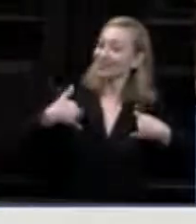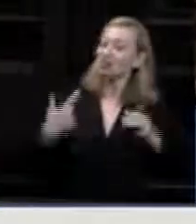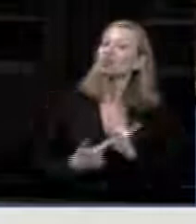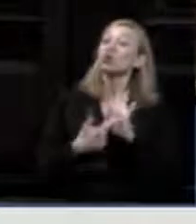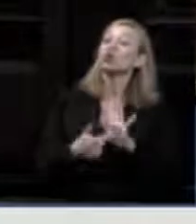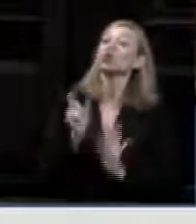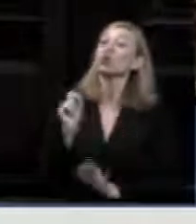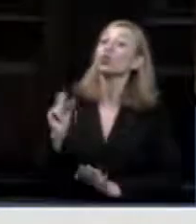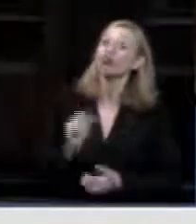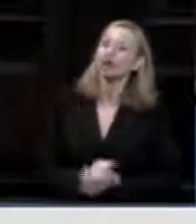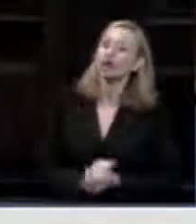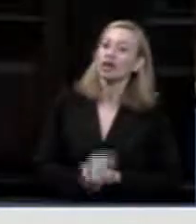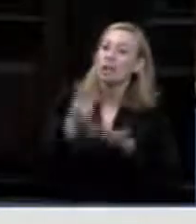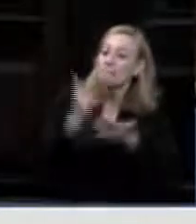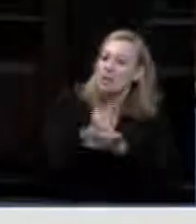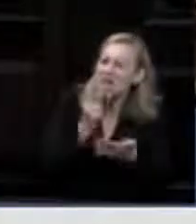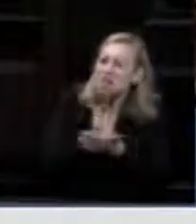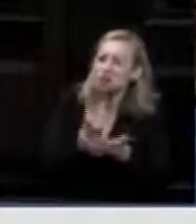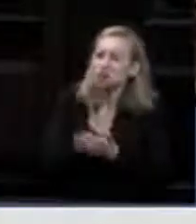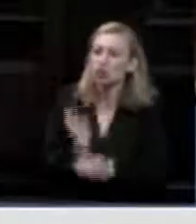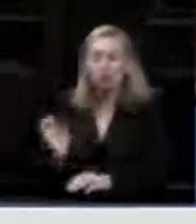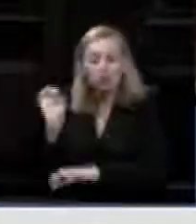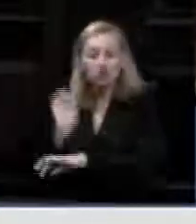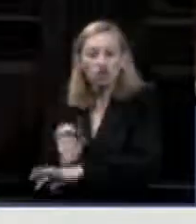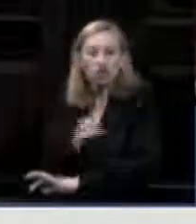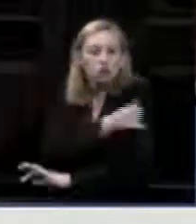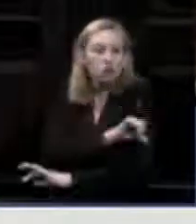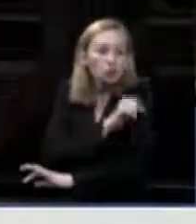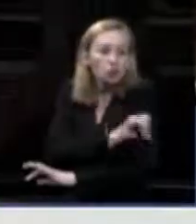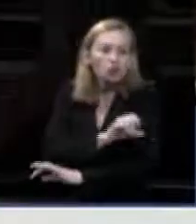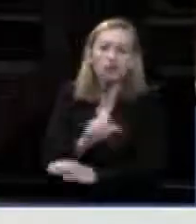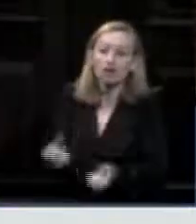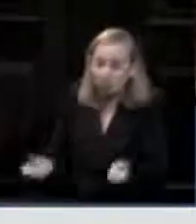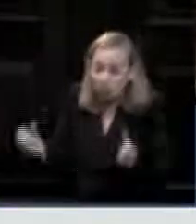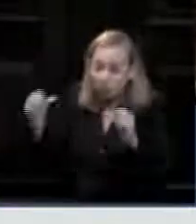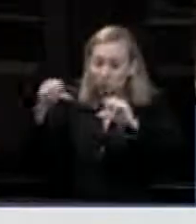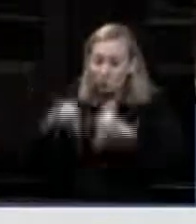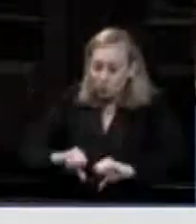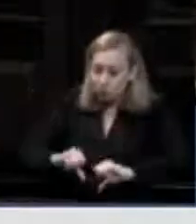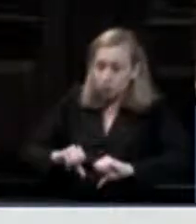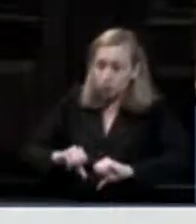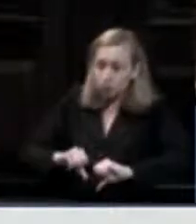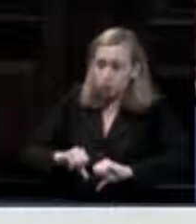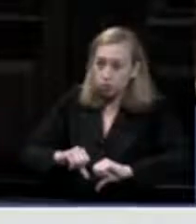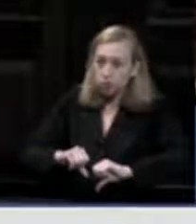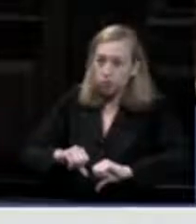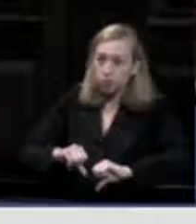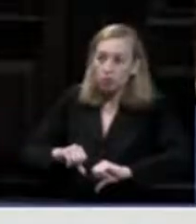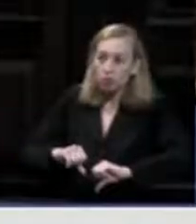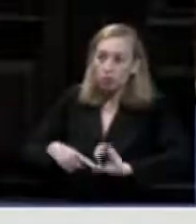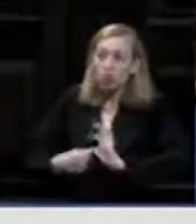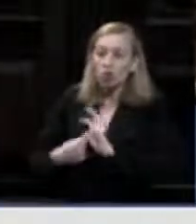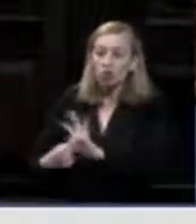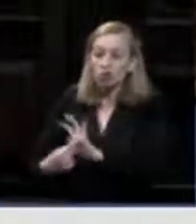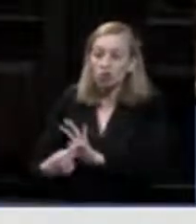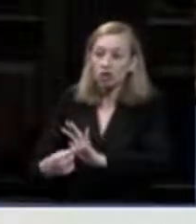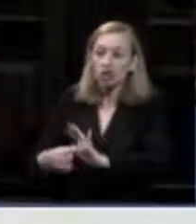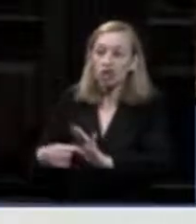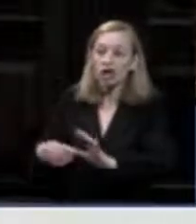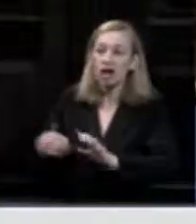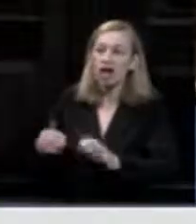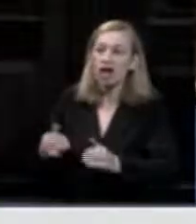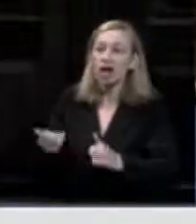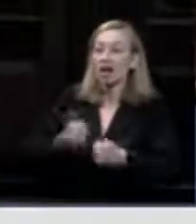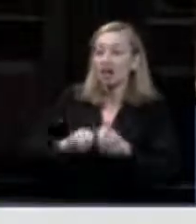que, mesmo nesse estado que vive verdadeiro colapso, identificado exatamente na avaliação do MEC, em